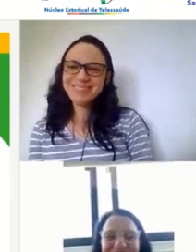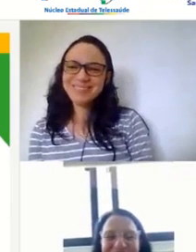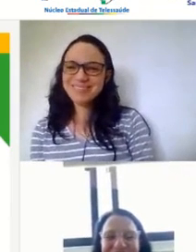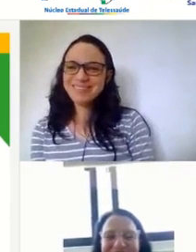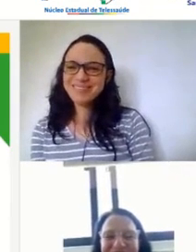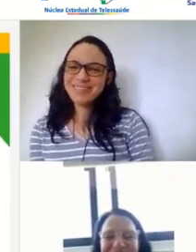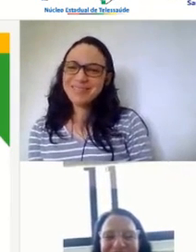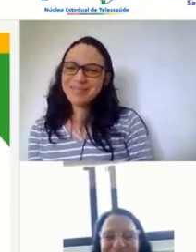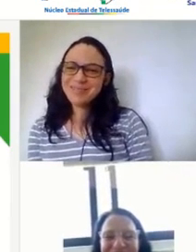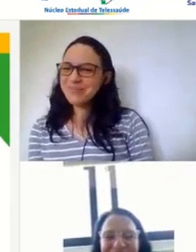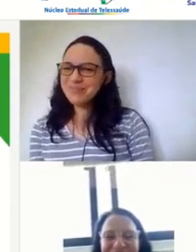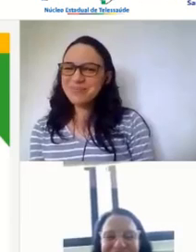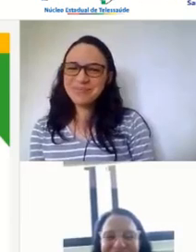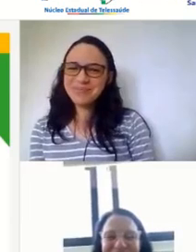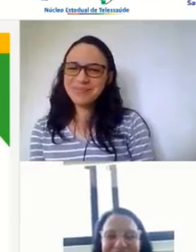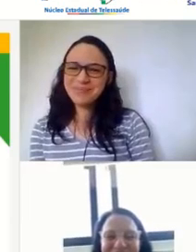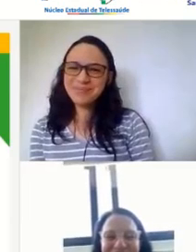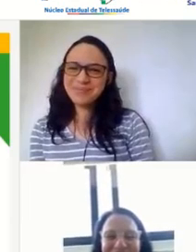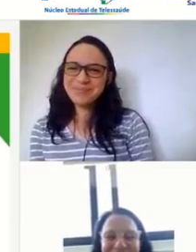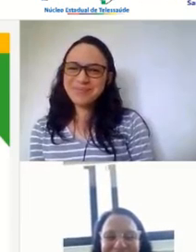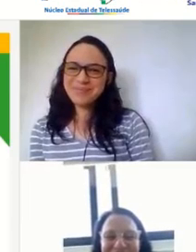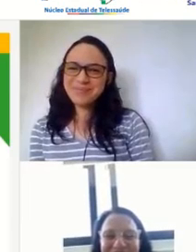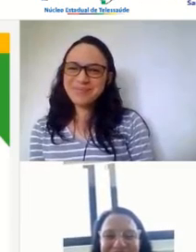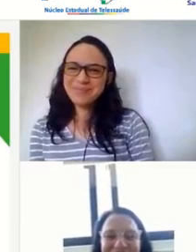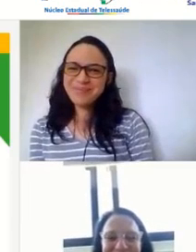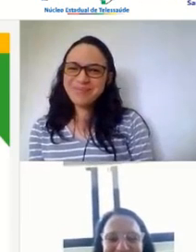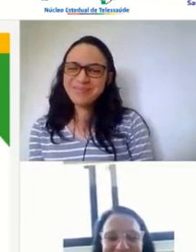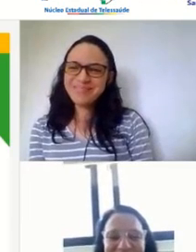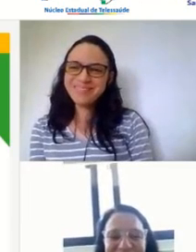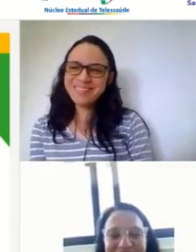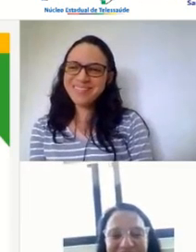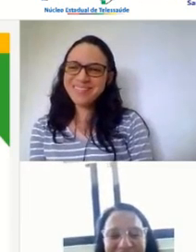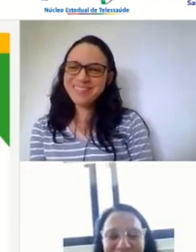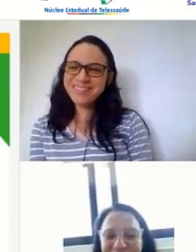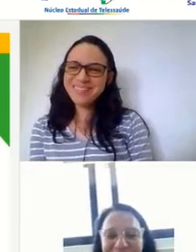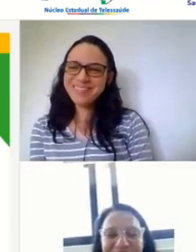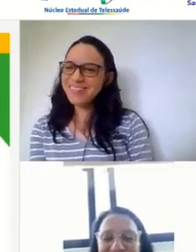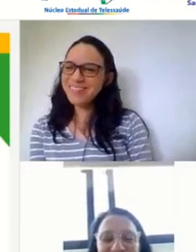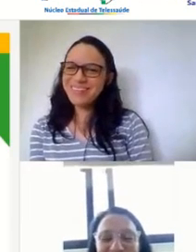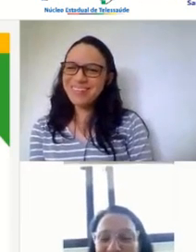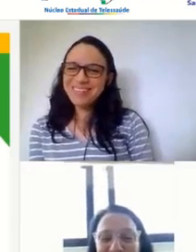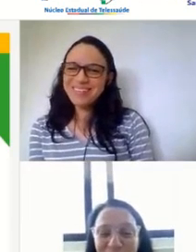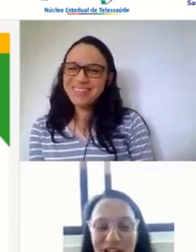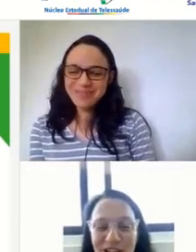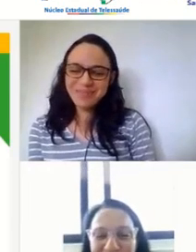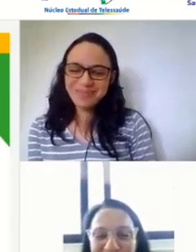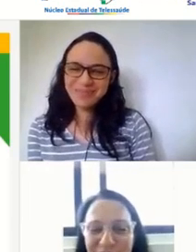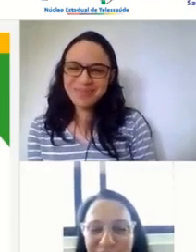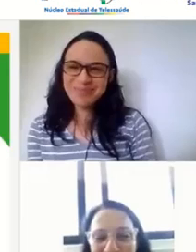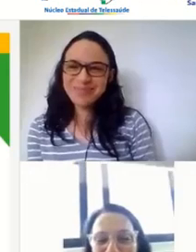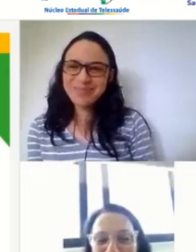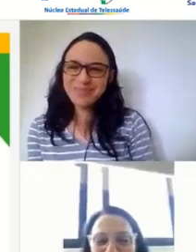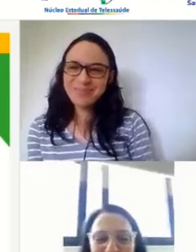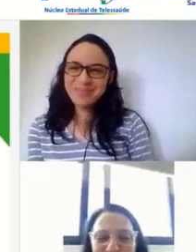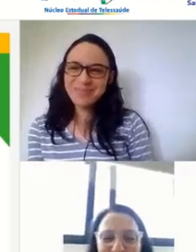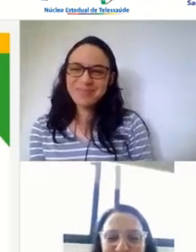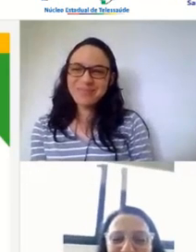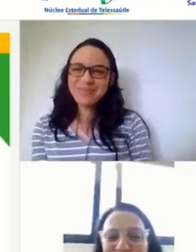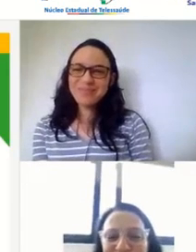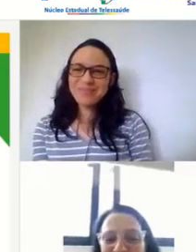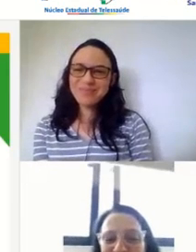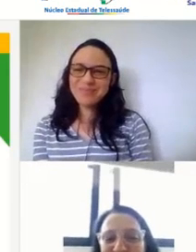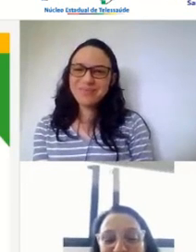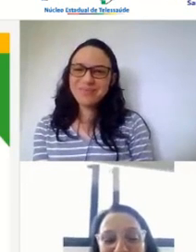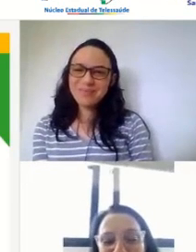ao que lindo adorei tá ouvindo isso aí você vai ficar gravada na terça muito importante e a gente